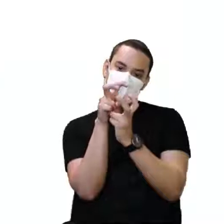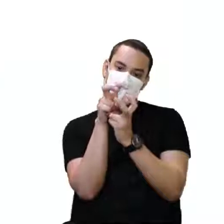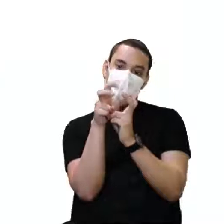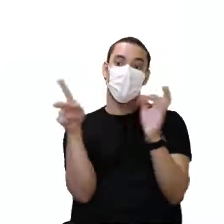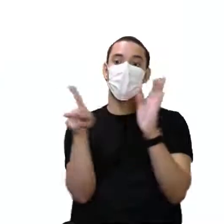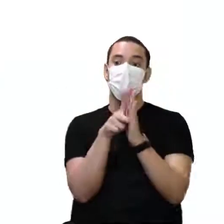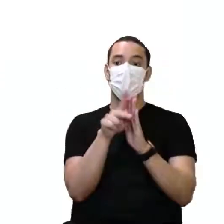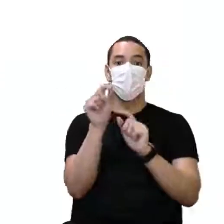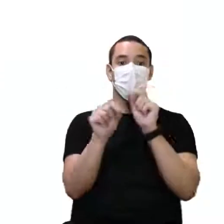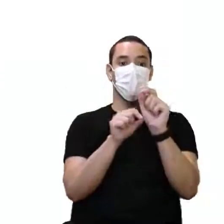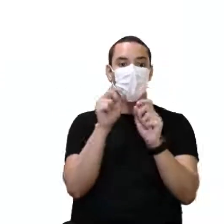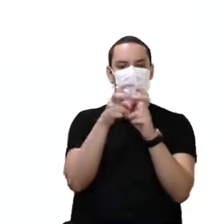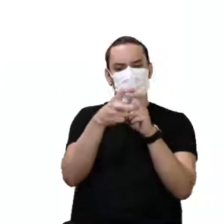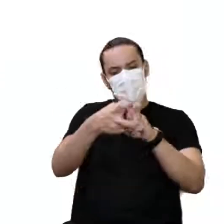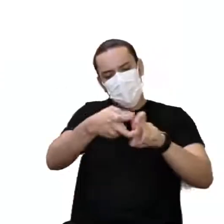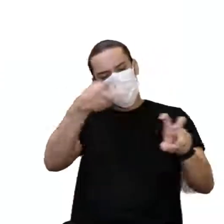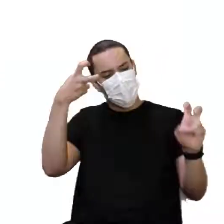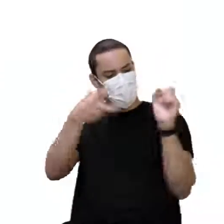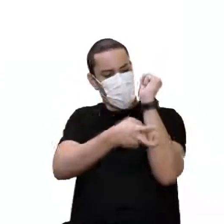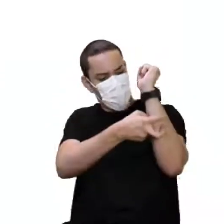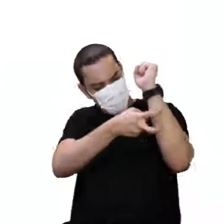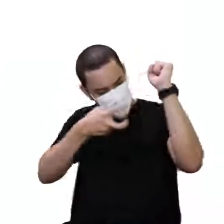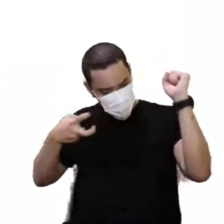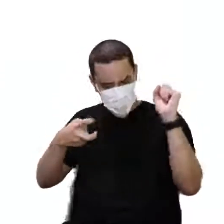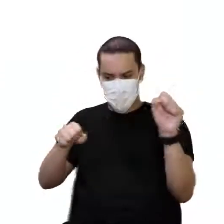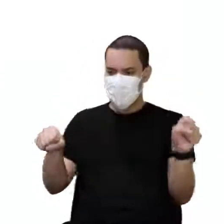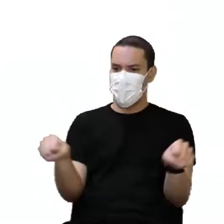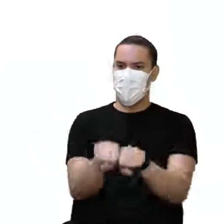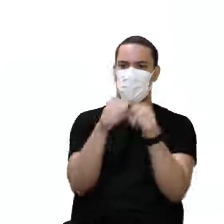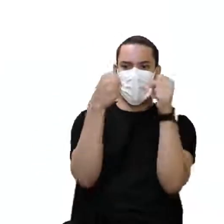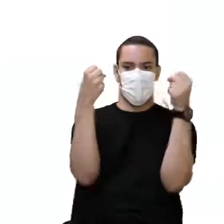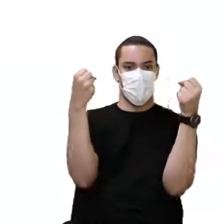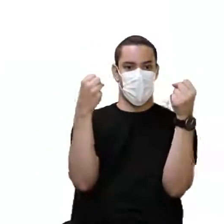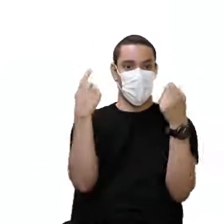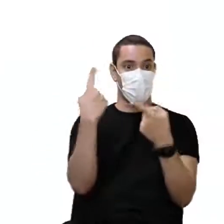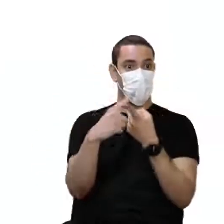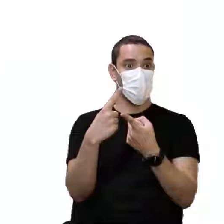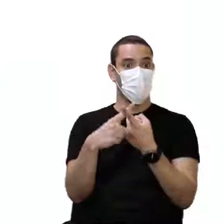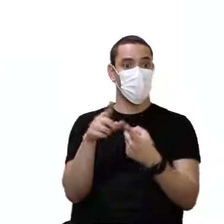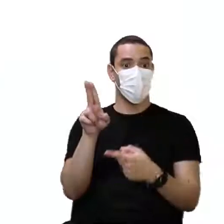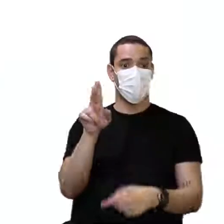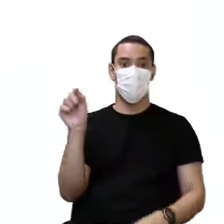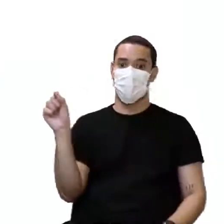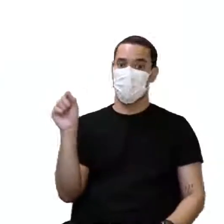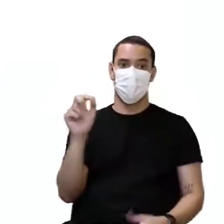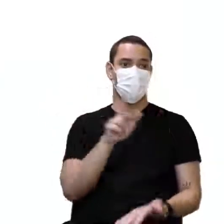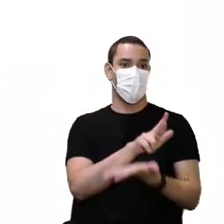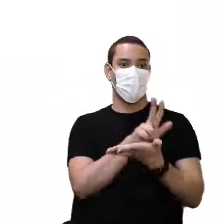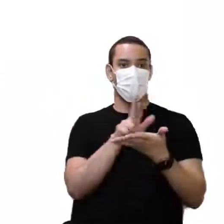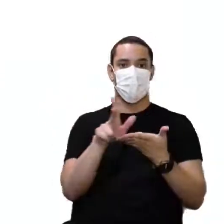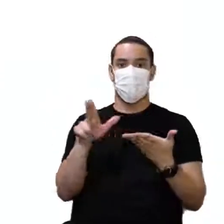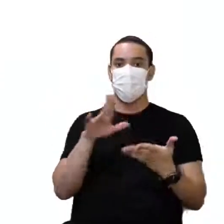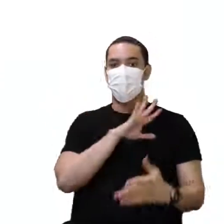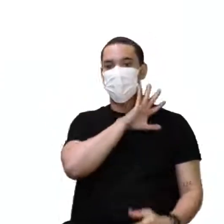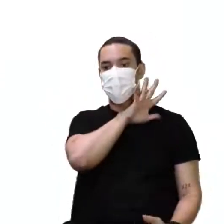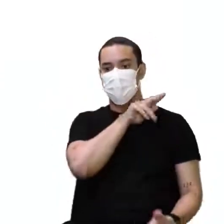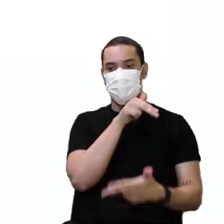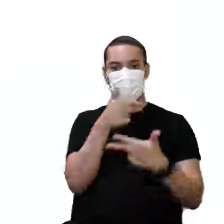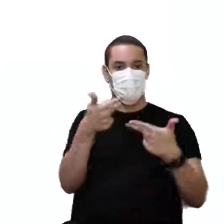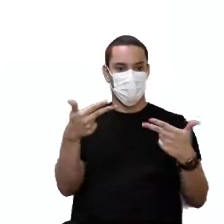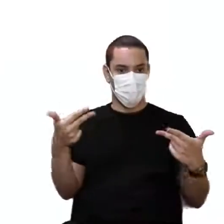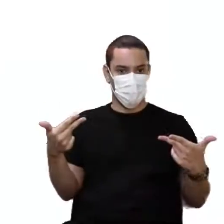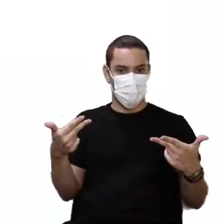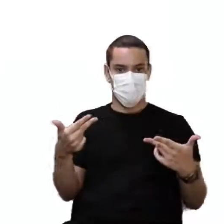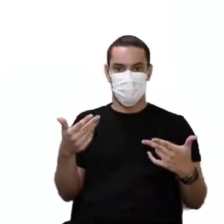para quê, gente? Rasgar, quebrar, porque eles se alimentam de vários tipos de animais.